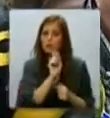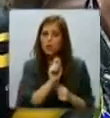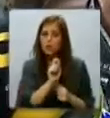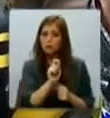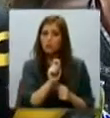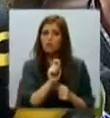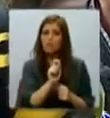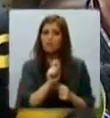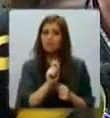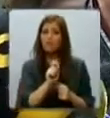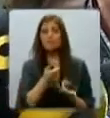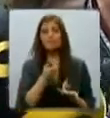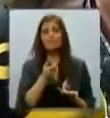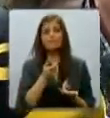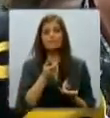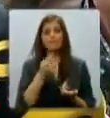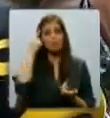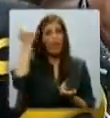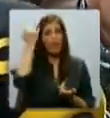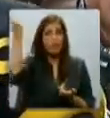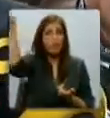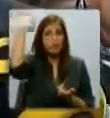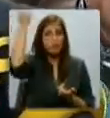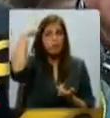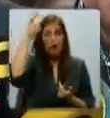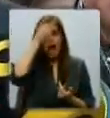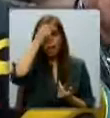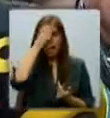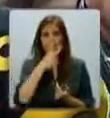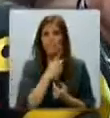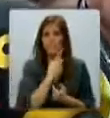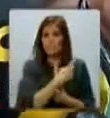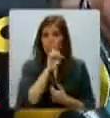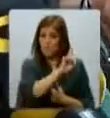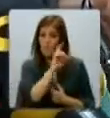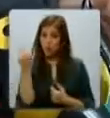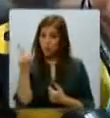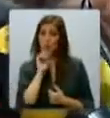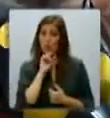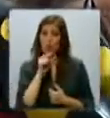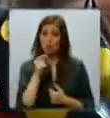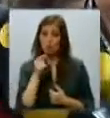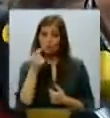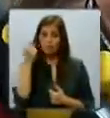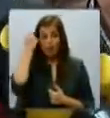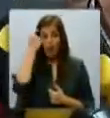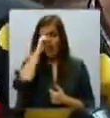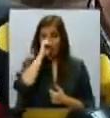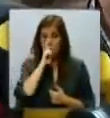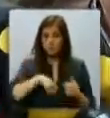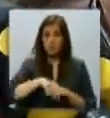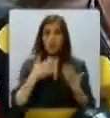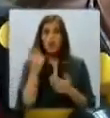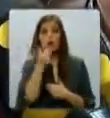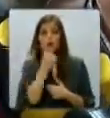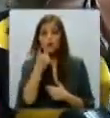fantasma da Alemanha dos seres um pode vir a casa do jogo do porto mas Entretanto é os dois estão